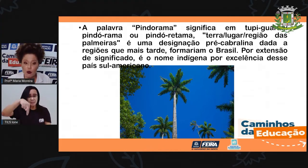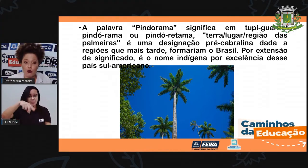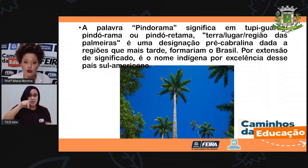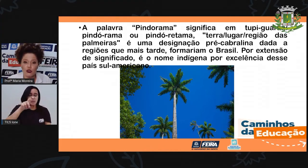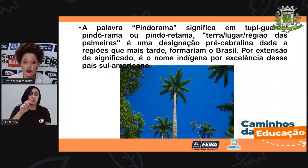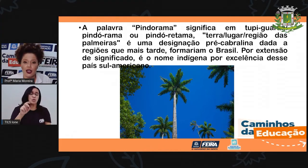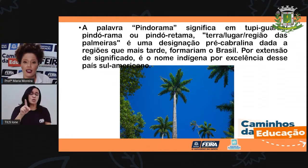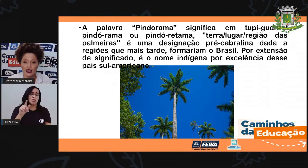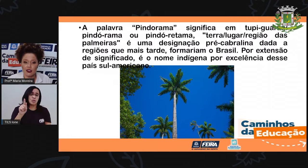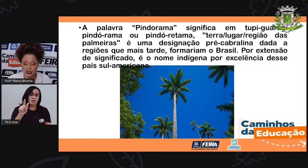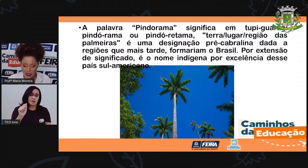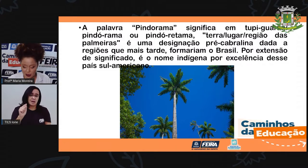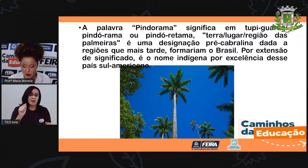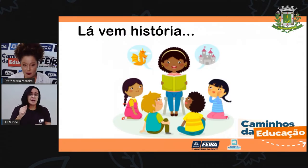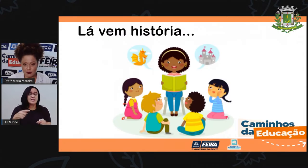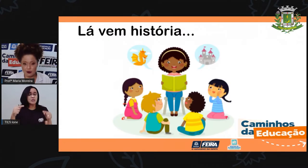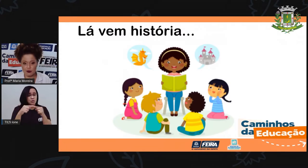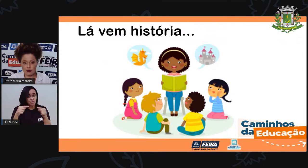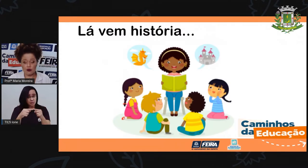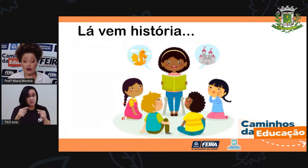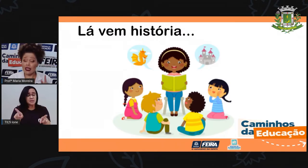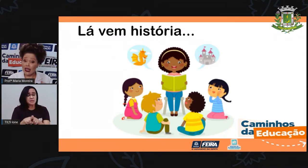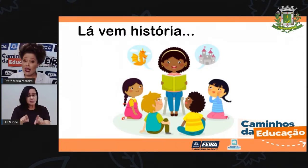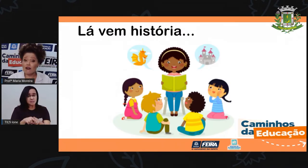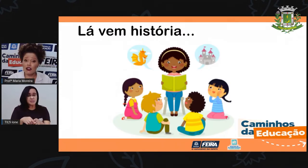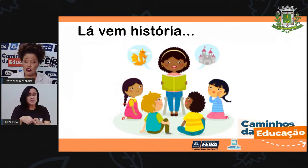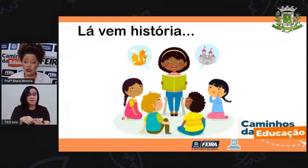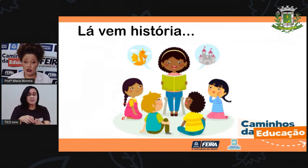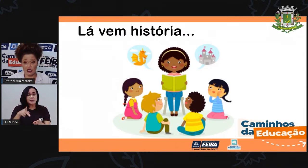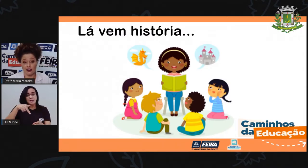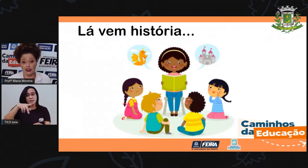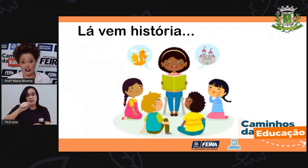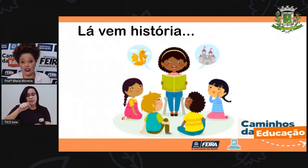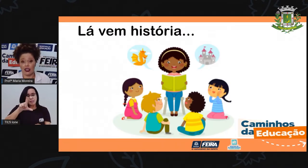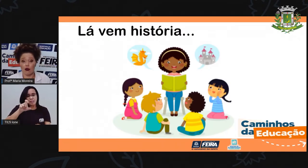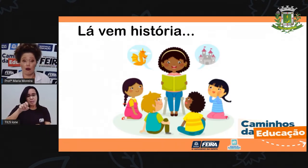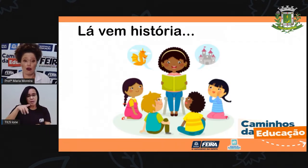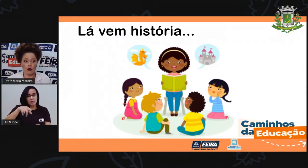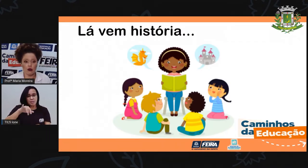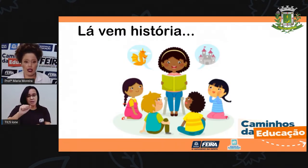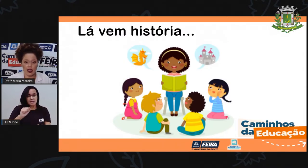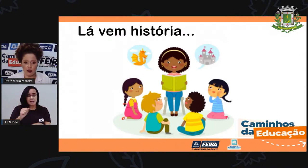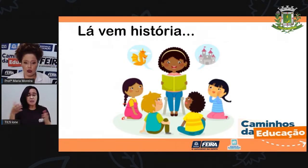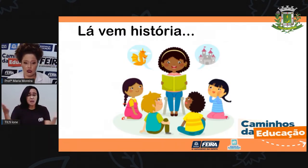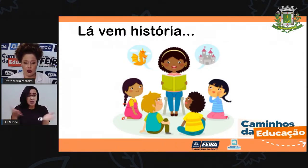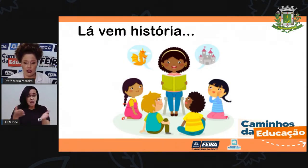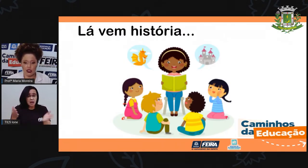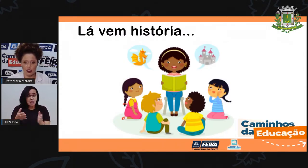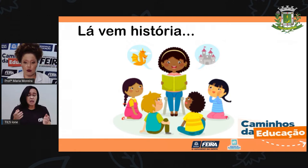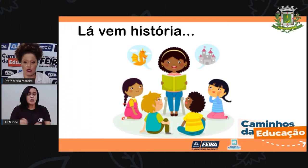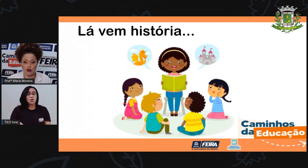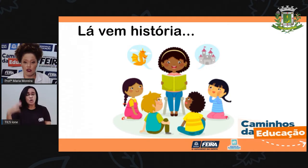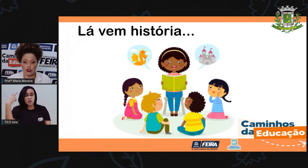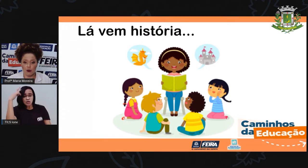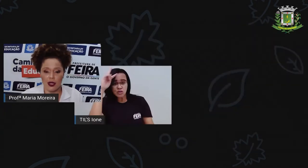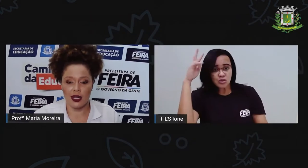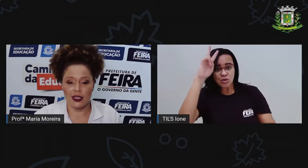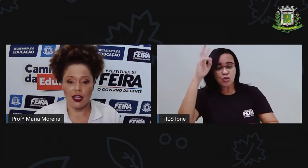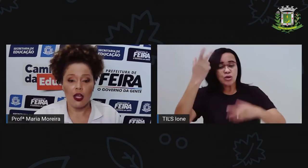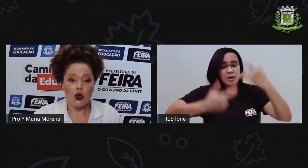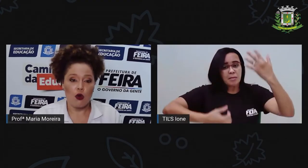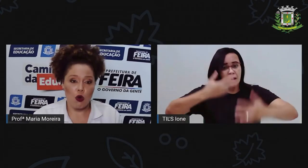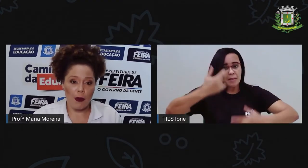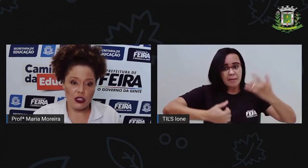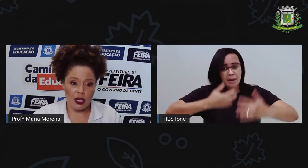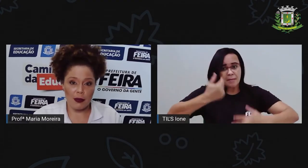Então, vamos continuar aqui a nossa aula. Lá vem história, certo? A Pró vai contar aqui uma historinha, inclusive, deixa eu parar